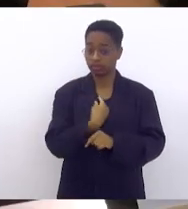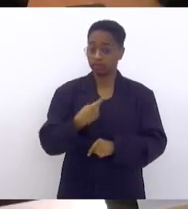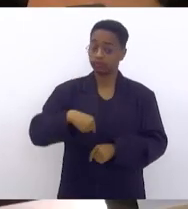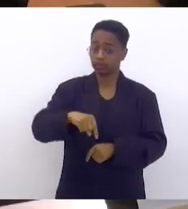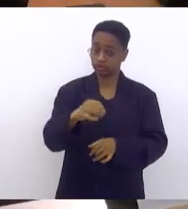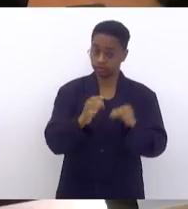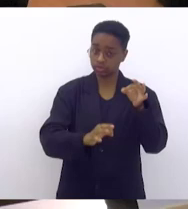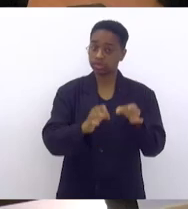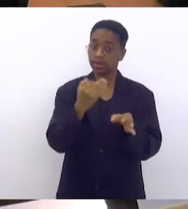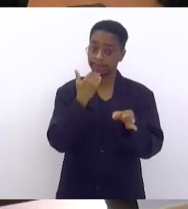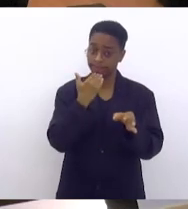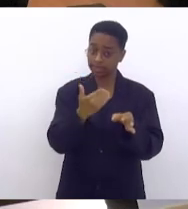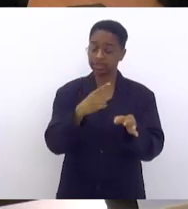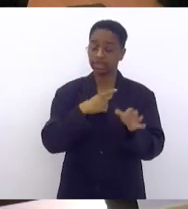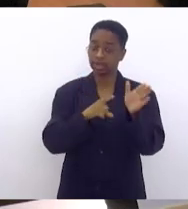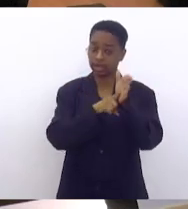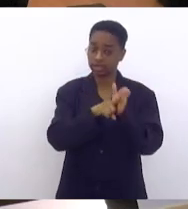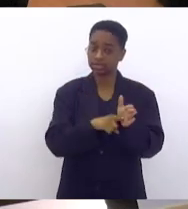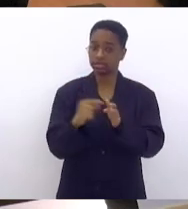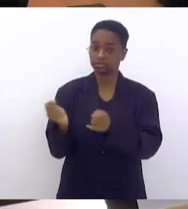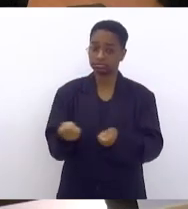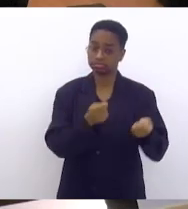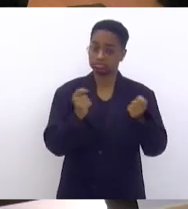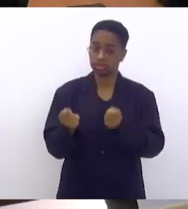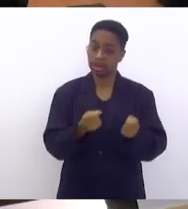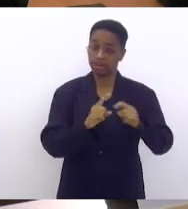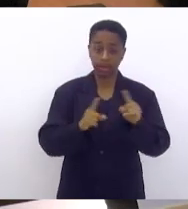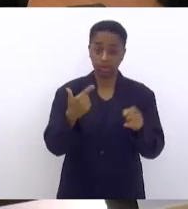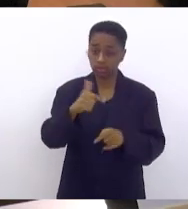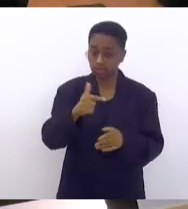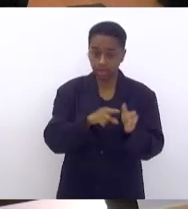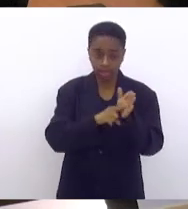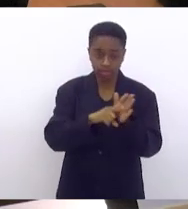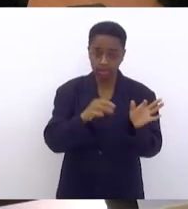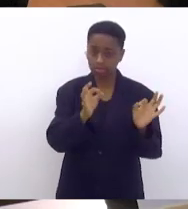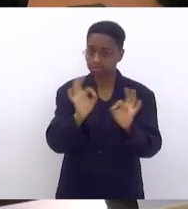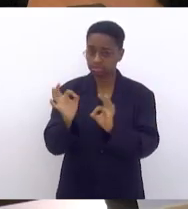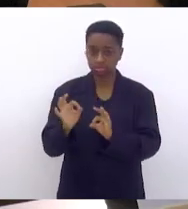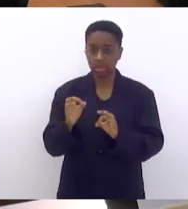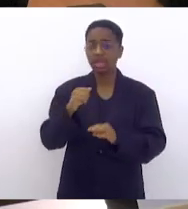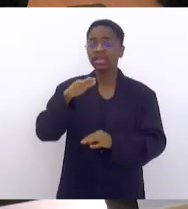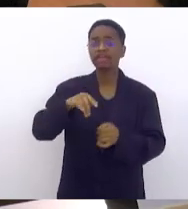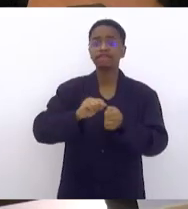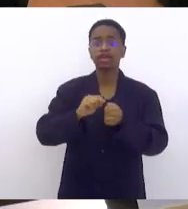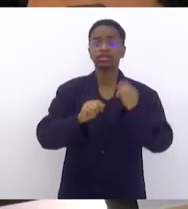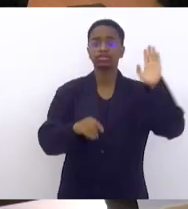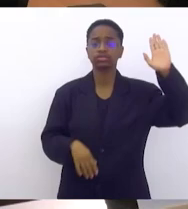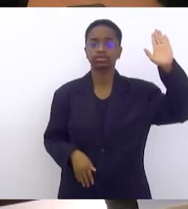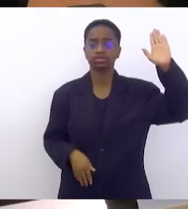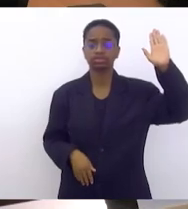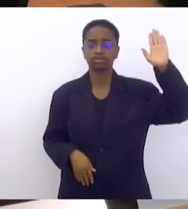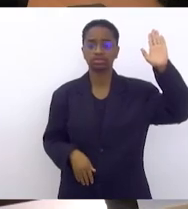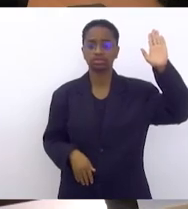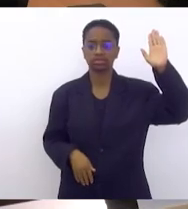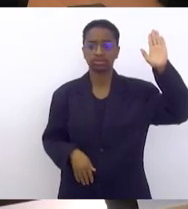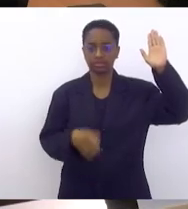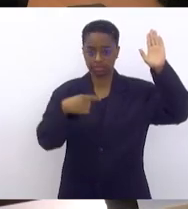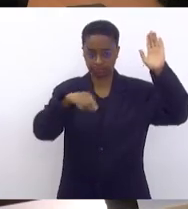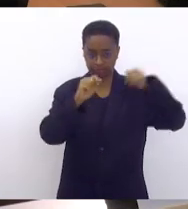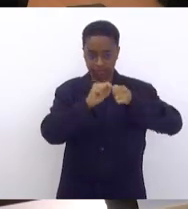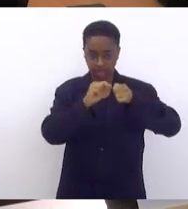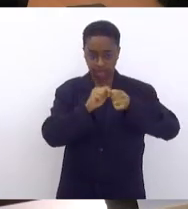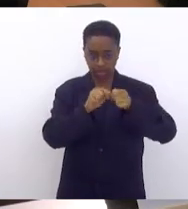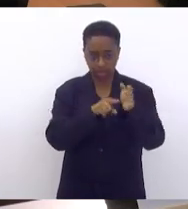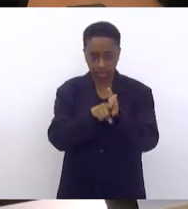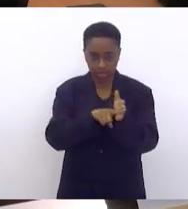pedir que seja feito exame periódico nos trabalhadores, e não é feito exame periódico. Quem aqui fez exame periódico? Quem de vocês aí,